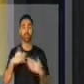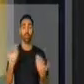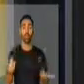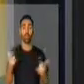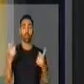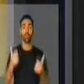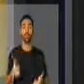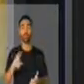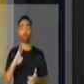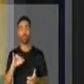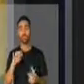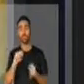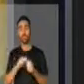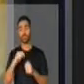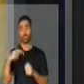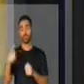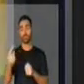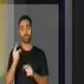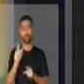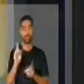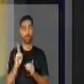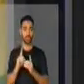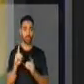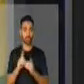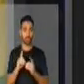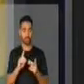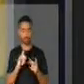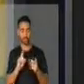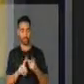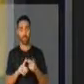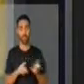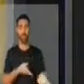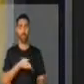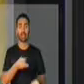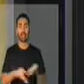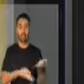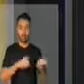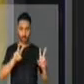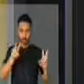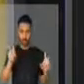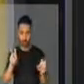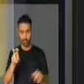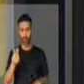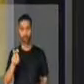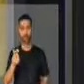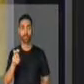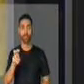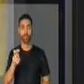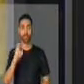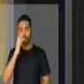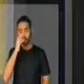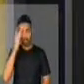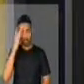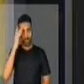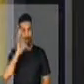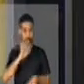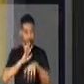realizar o próximo atendimento. Em relação a tratamento, uma próxima etapa aí na jornada do